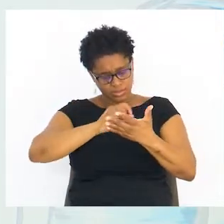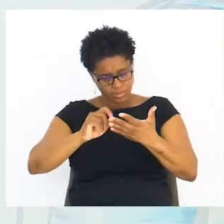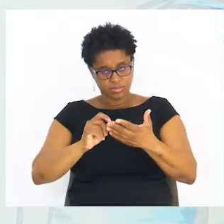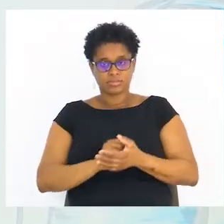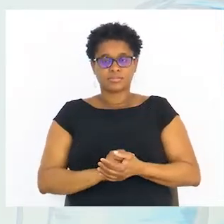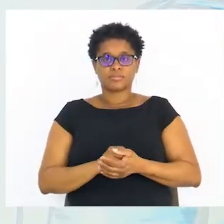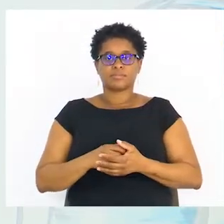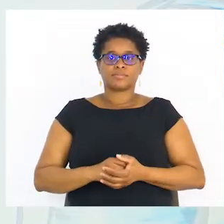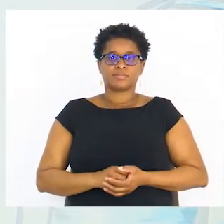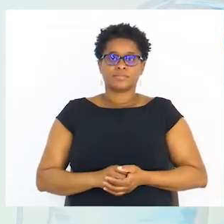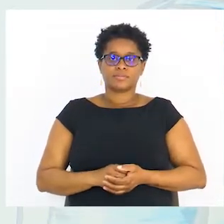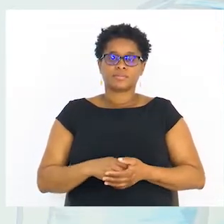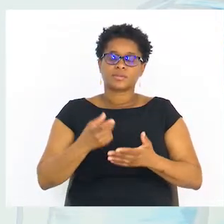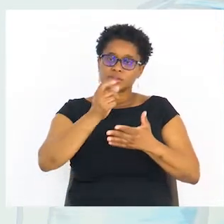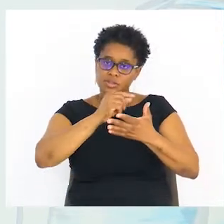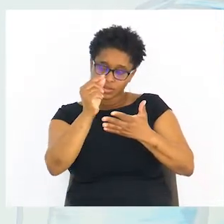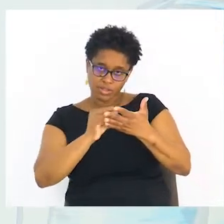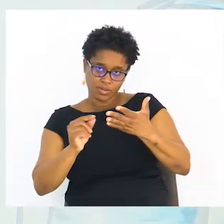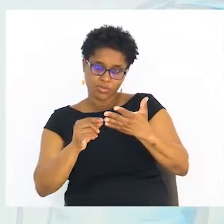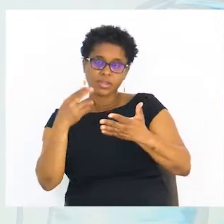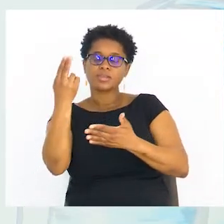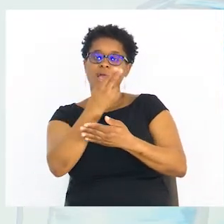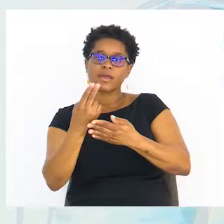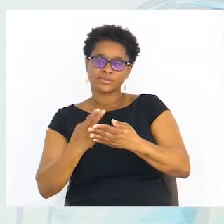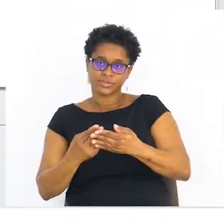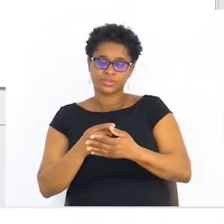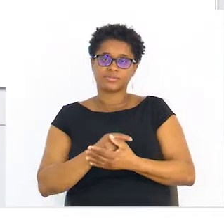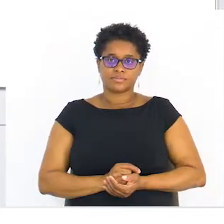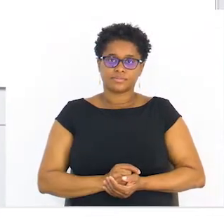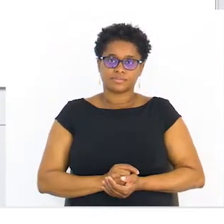representando-a através das artes.